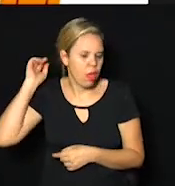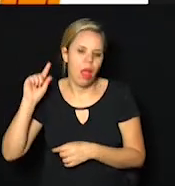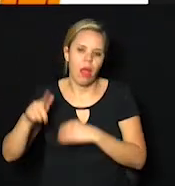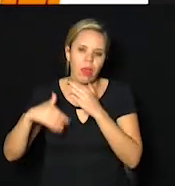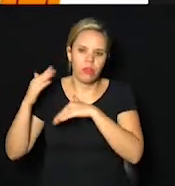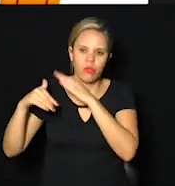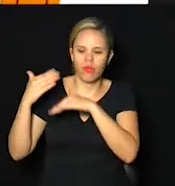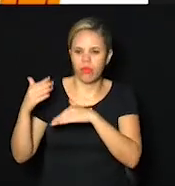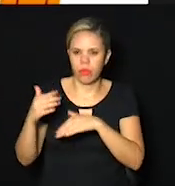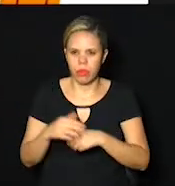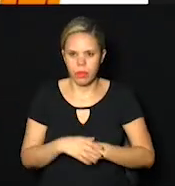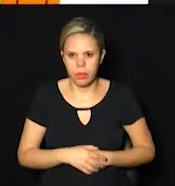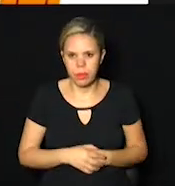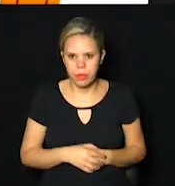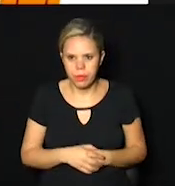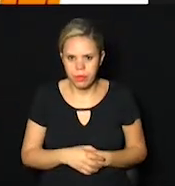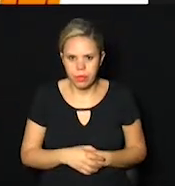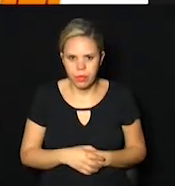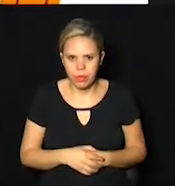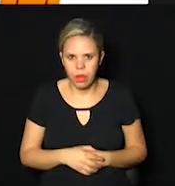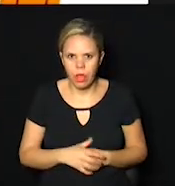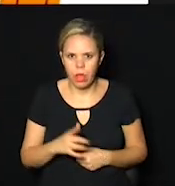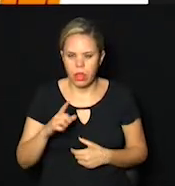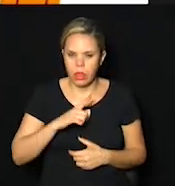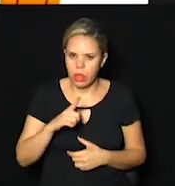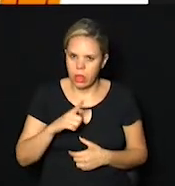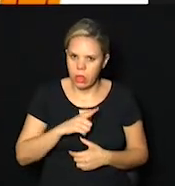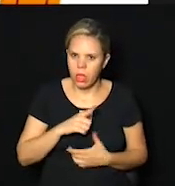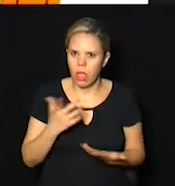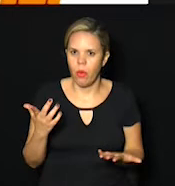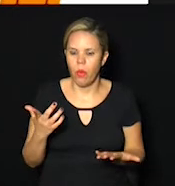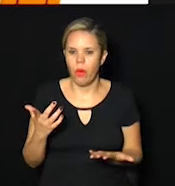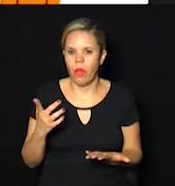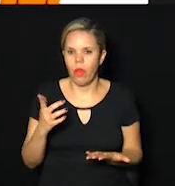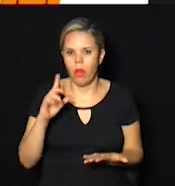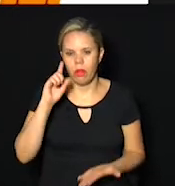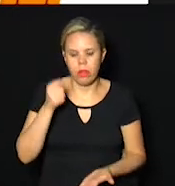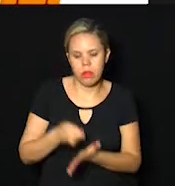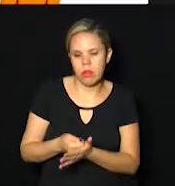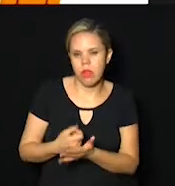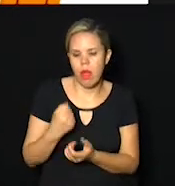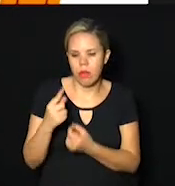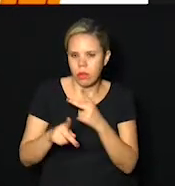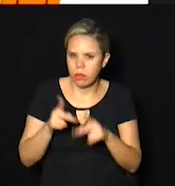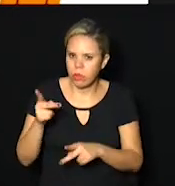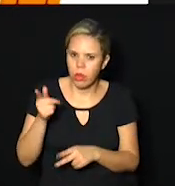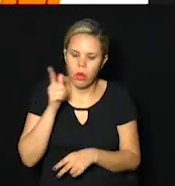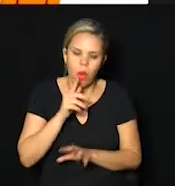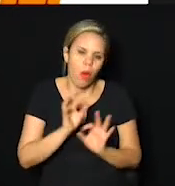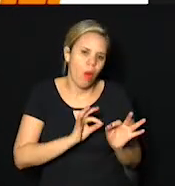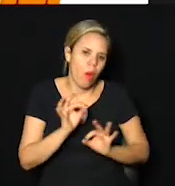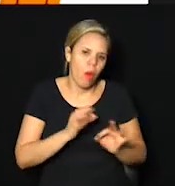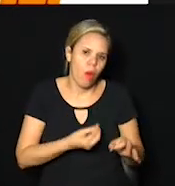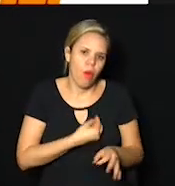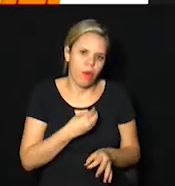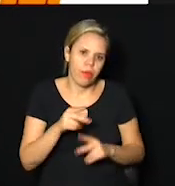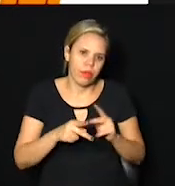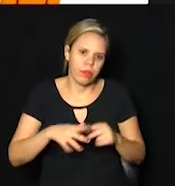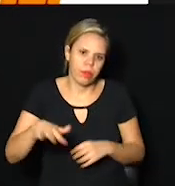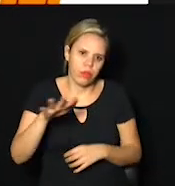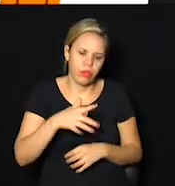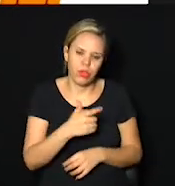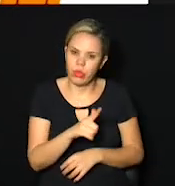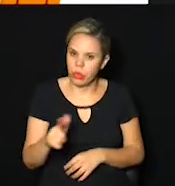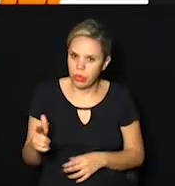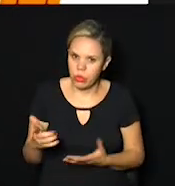de um ambiente de poder em que algumas pessoas organizam a vida das outras, se a gente não tivesse